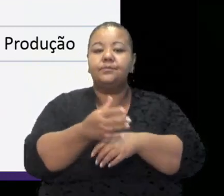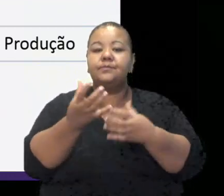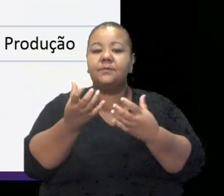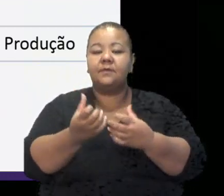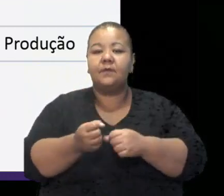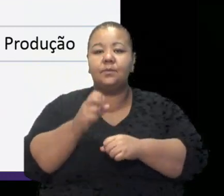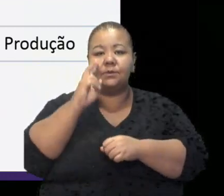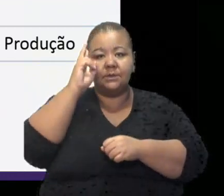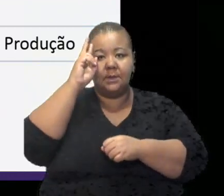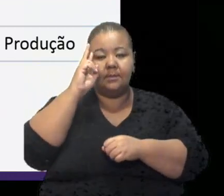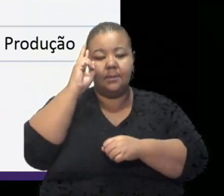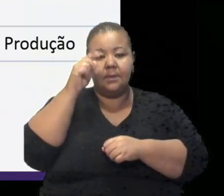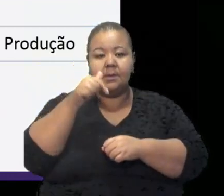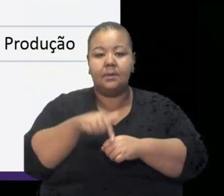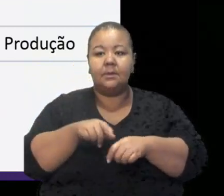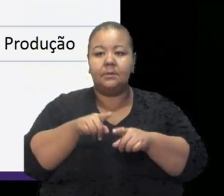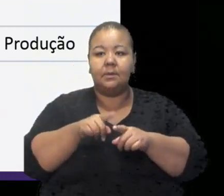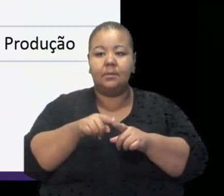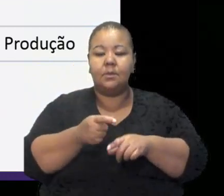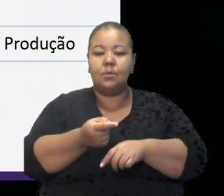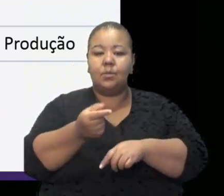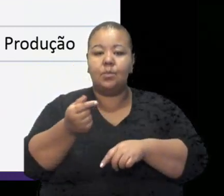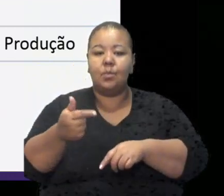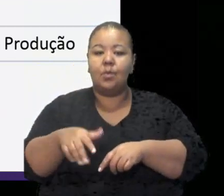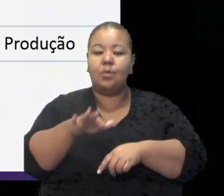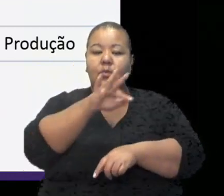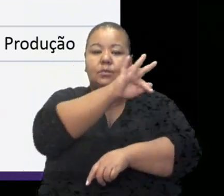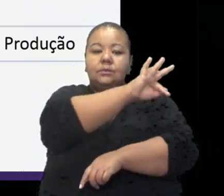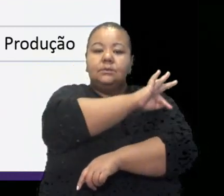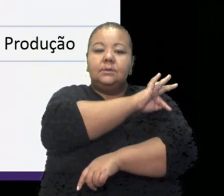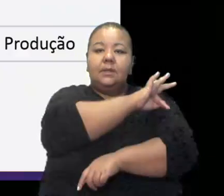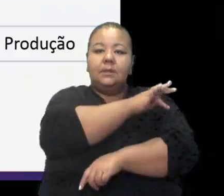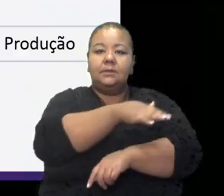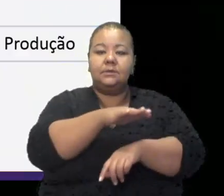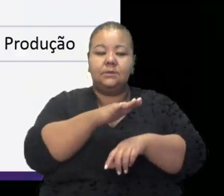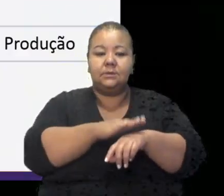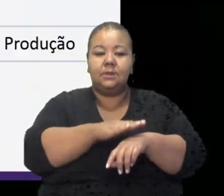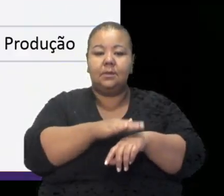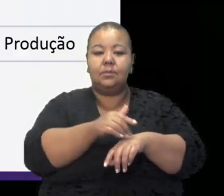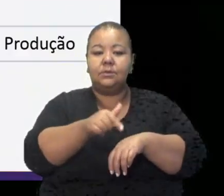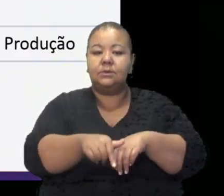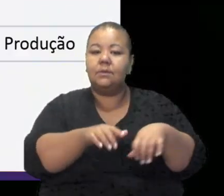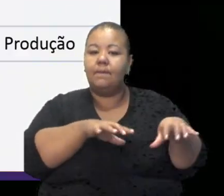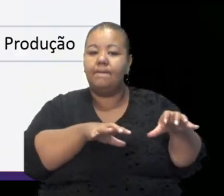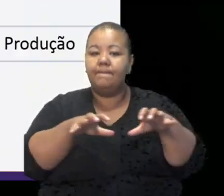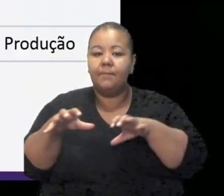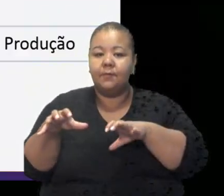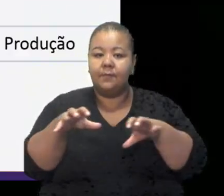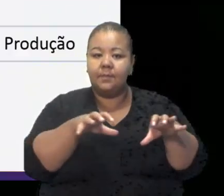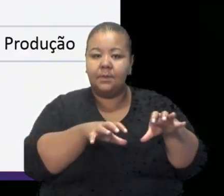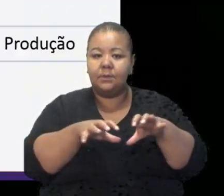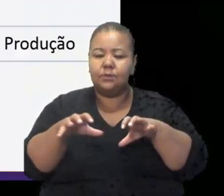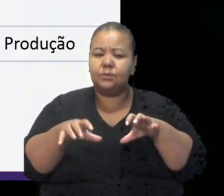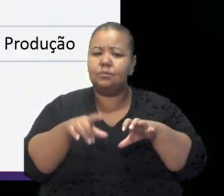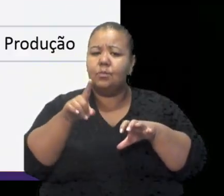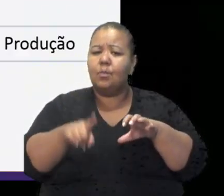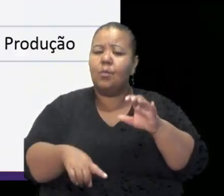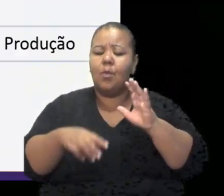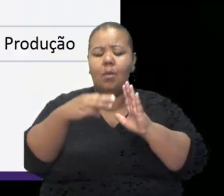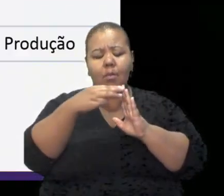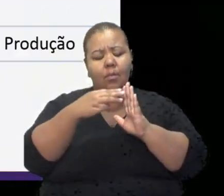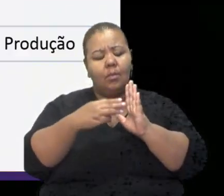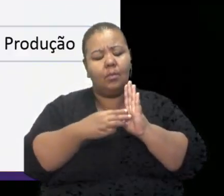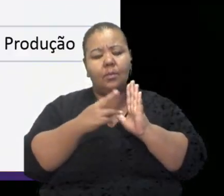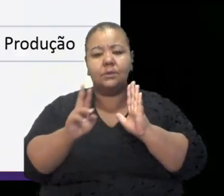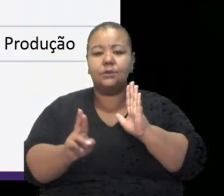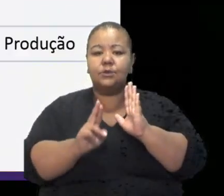Vamos lembrar ou relembrar um pouquinho sobre as técnicas de tempos e movimentos, né? Que tipos de metodologia a